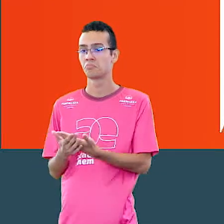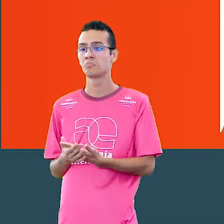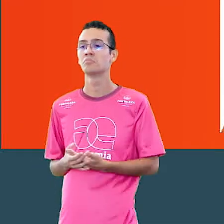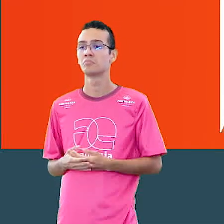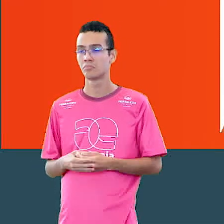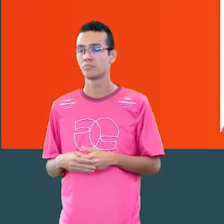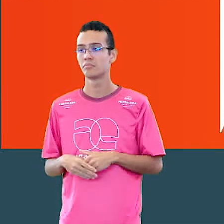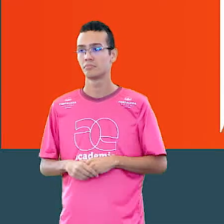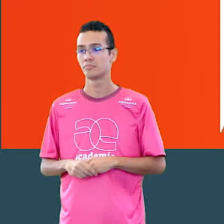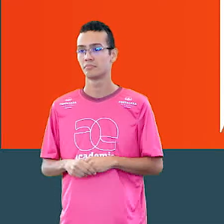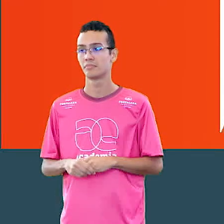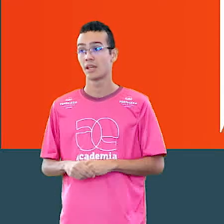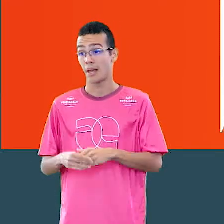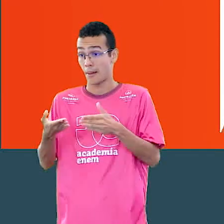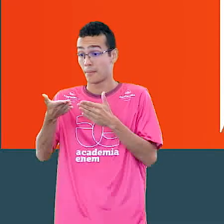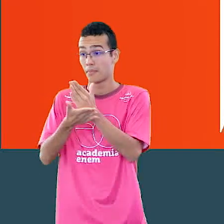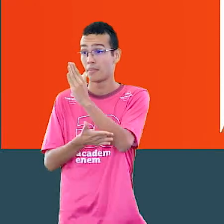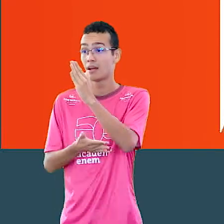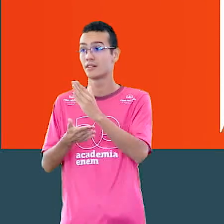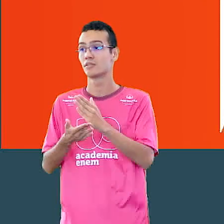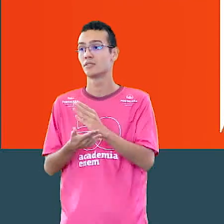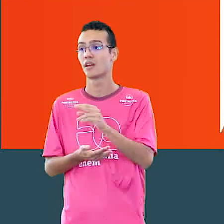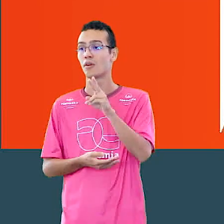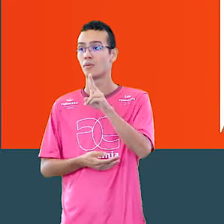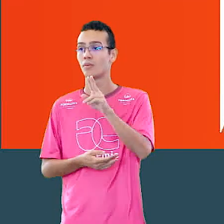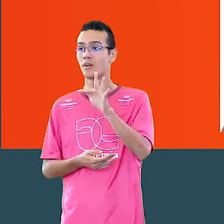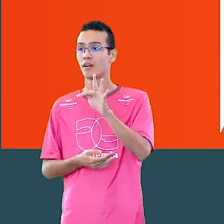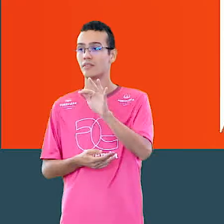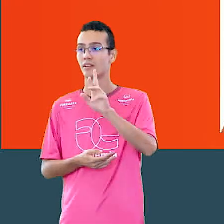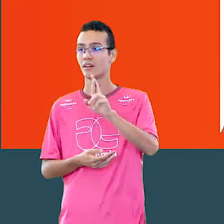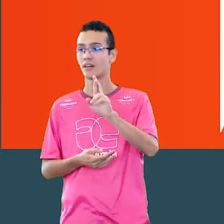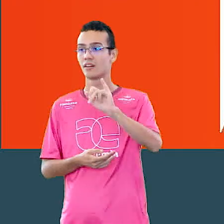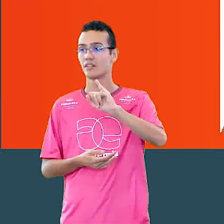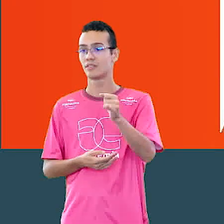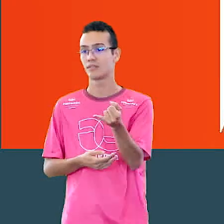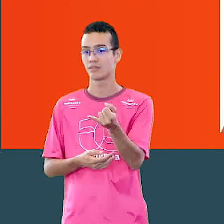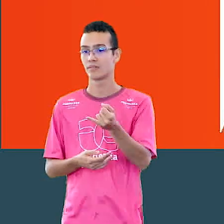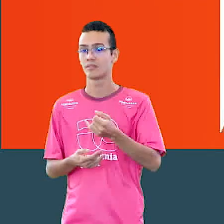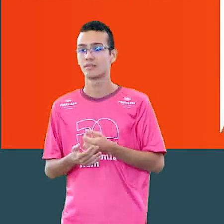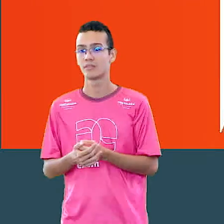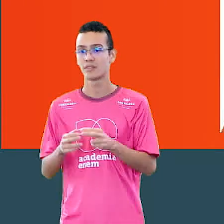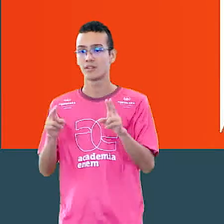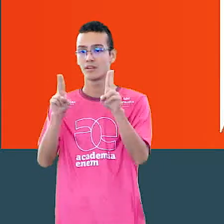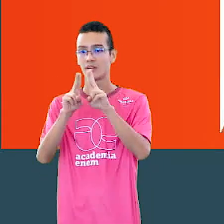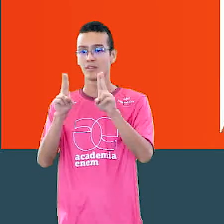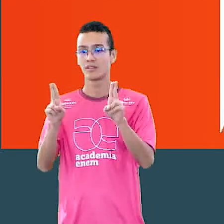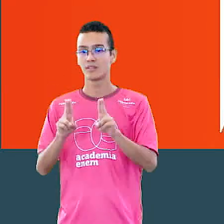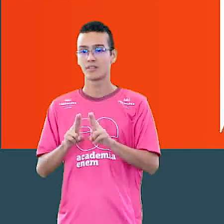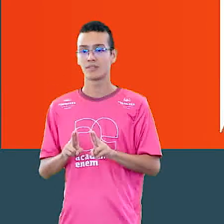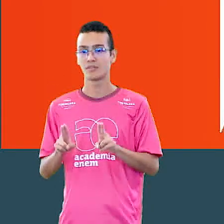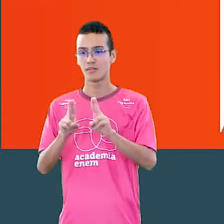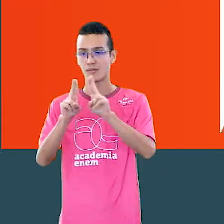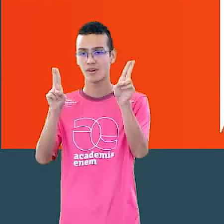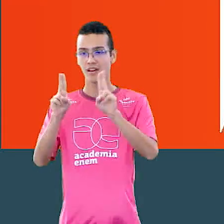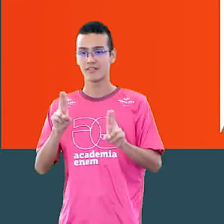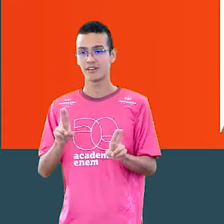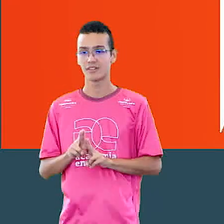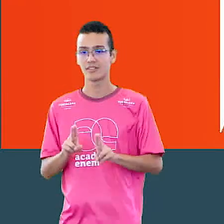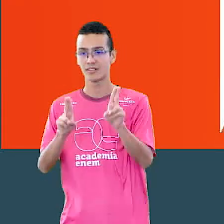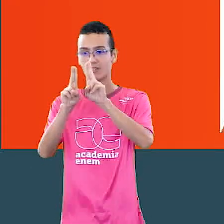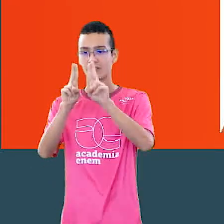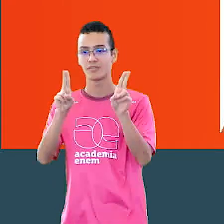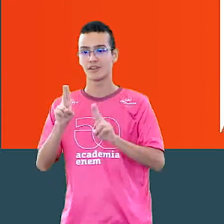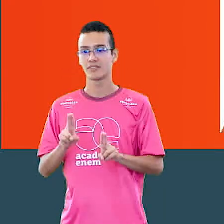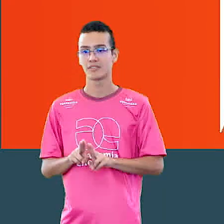passou na Universidade Federal do Rio de Janeiro, tá? E foi fazer letras, licenciatura